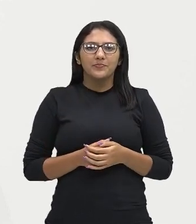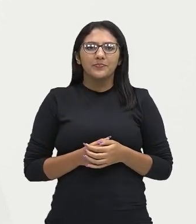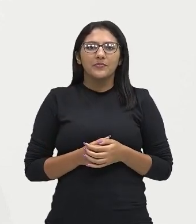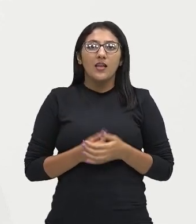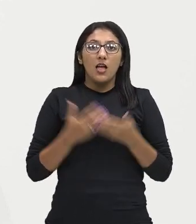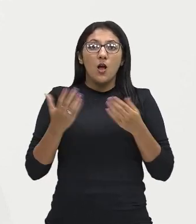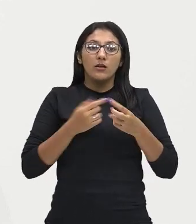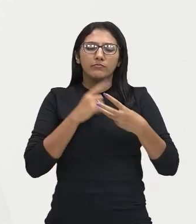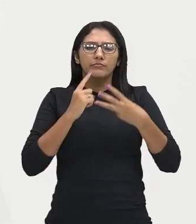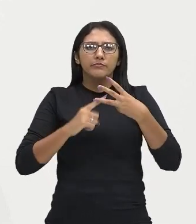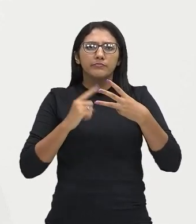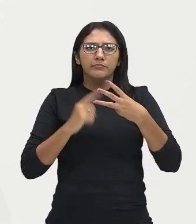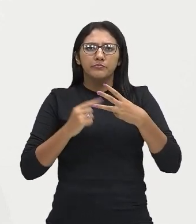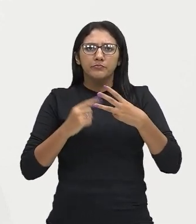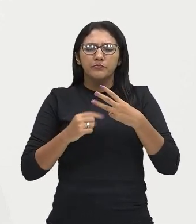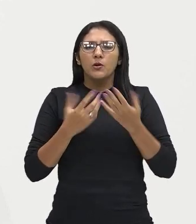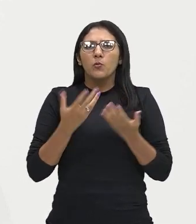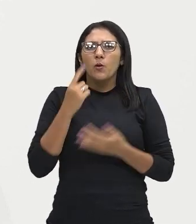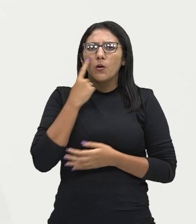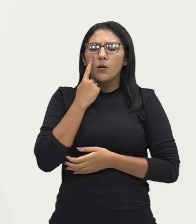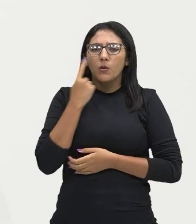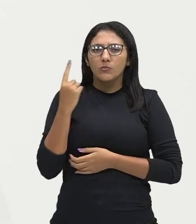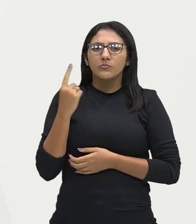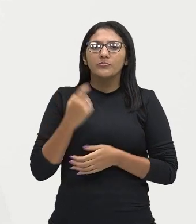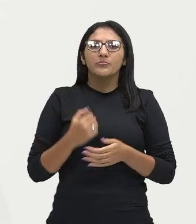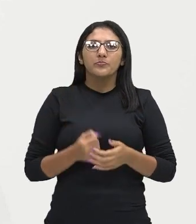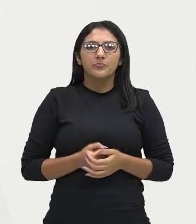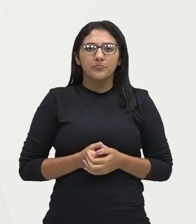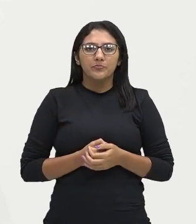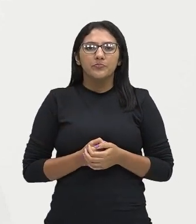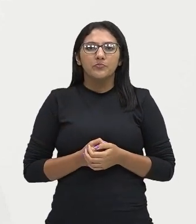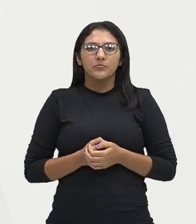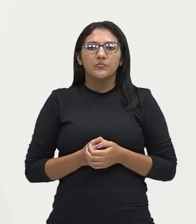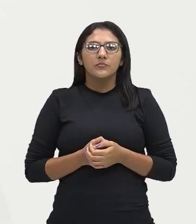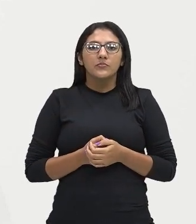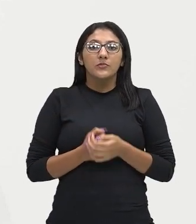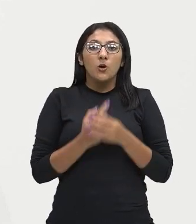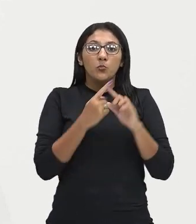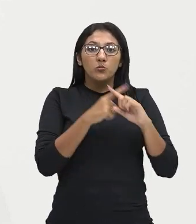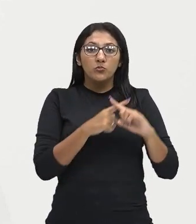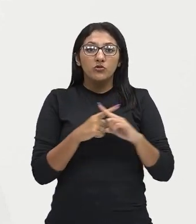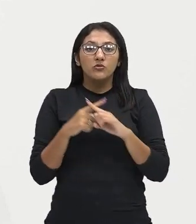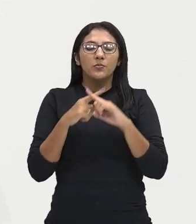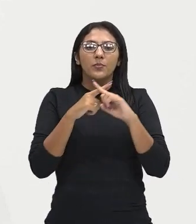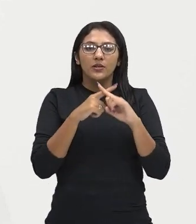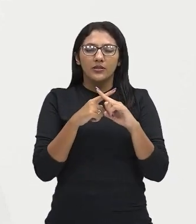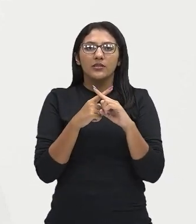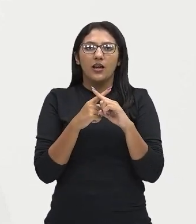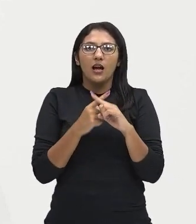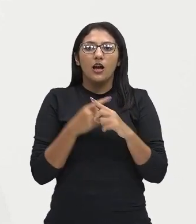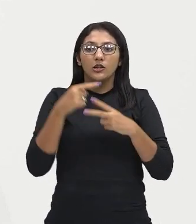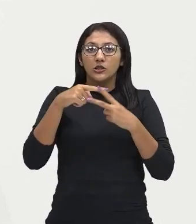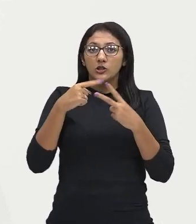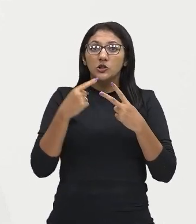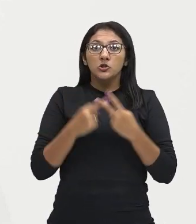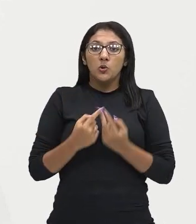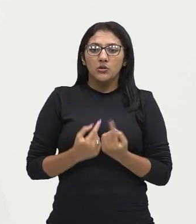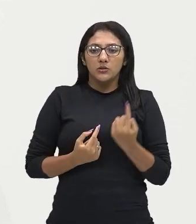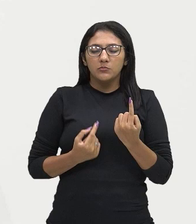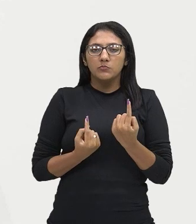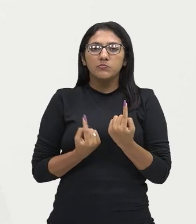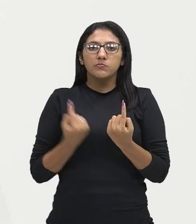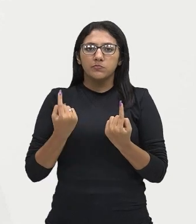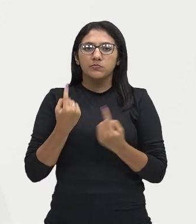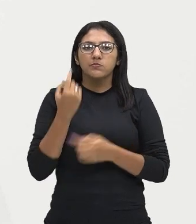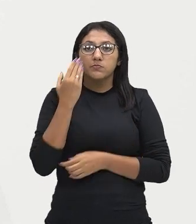uma terceira regra ainda. A terceira regra diz o seguinte, multiplica-se as duas partes, sendo,